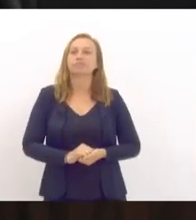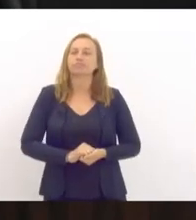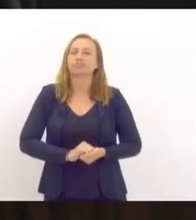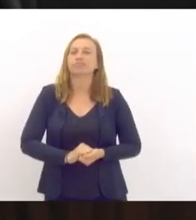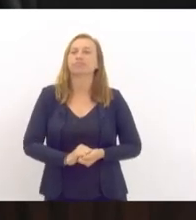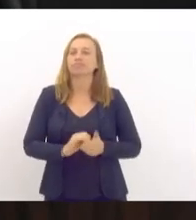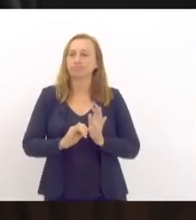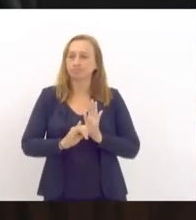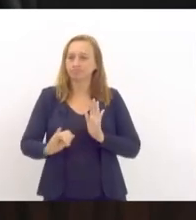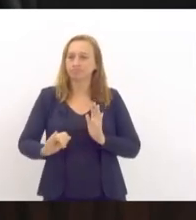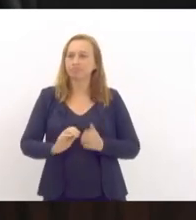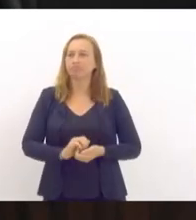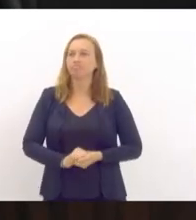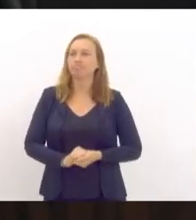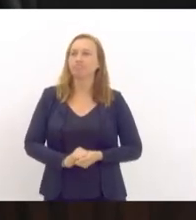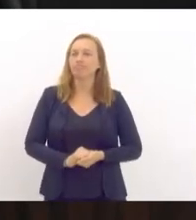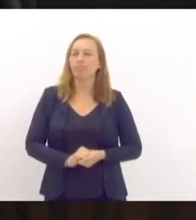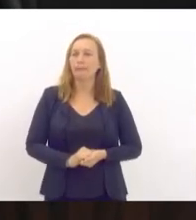a prorrogação